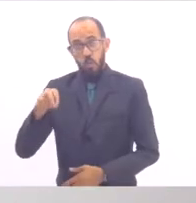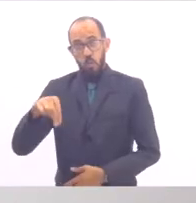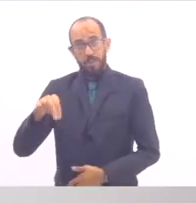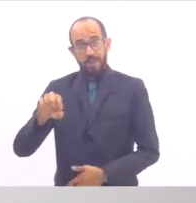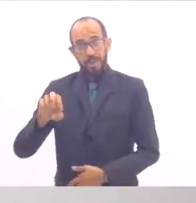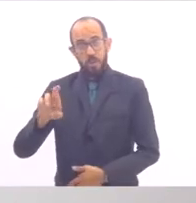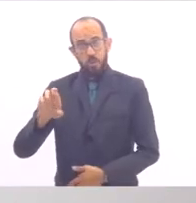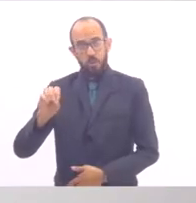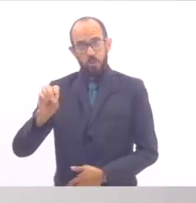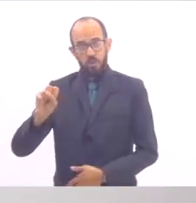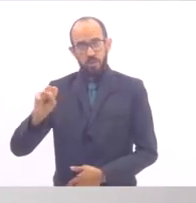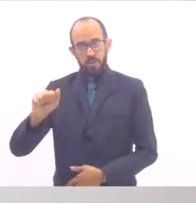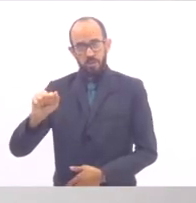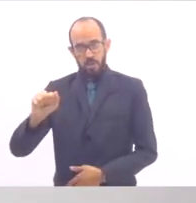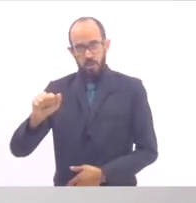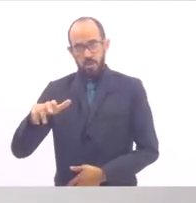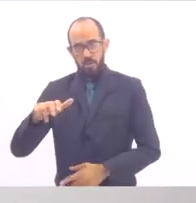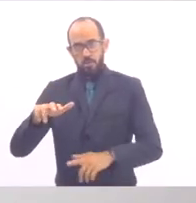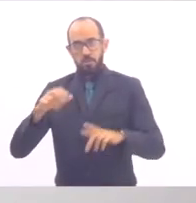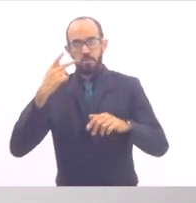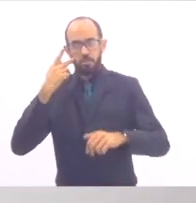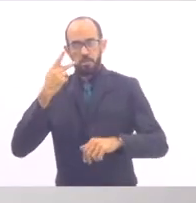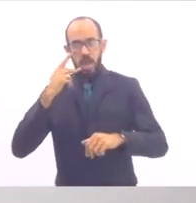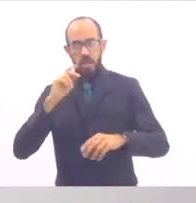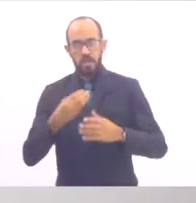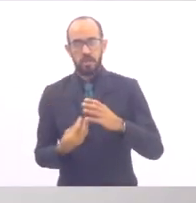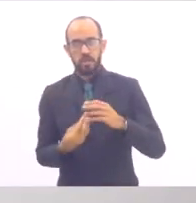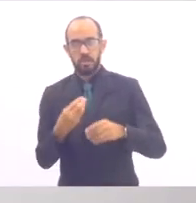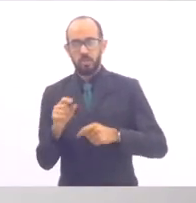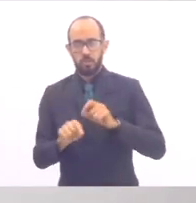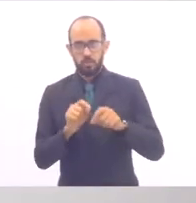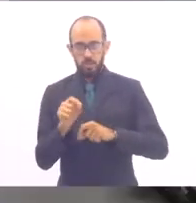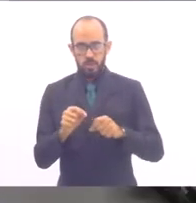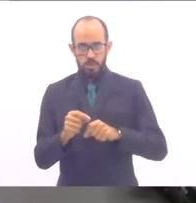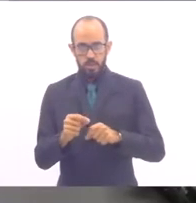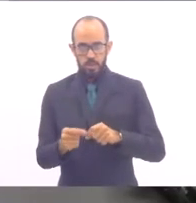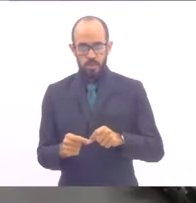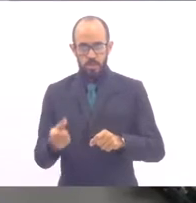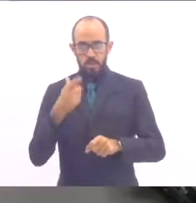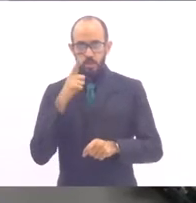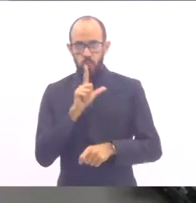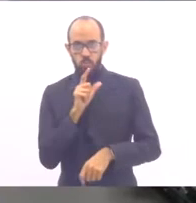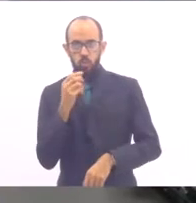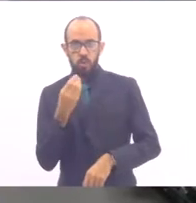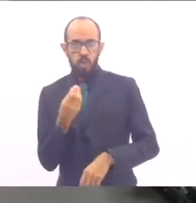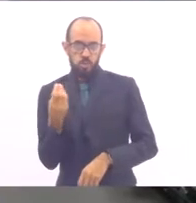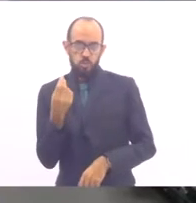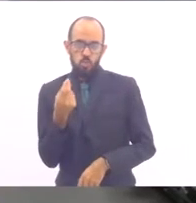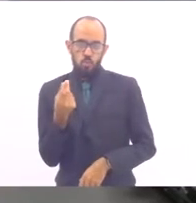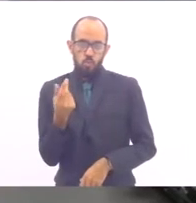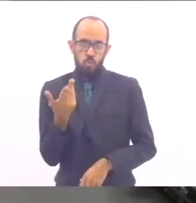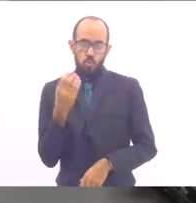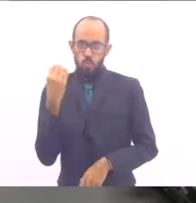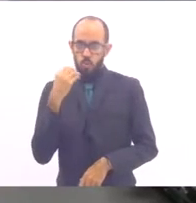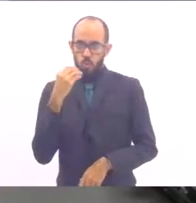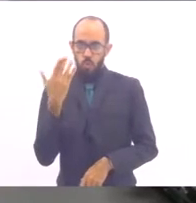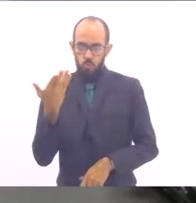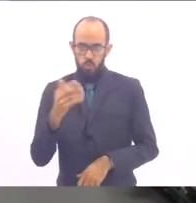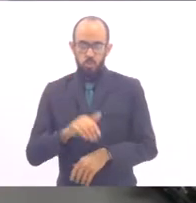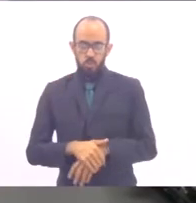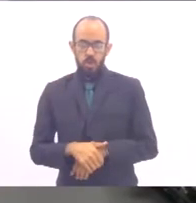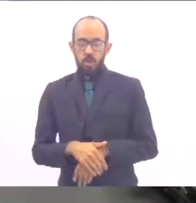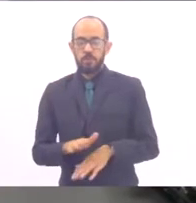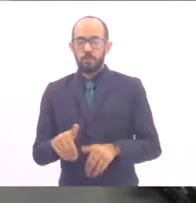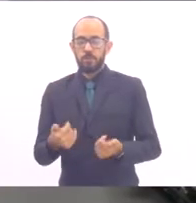sentido de estabelecer a questão econômica frente à destinação. Esse foi um termo que